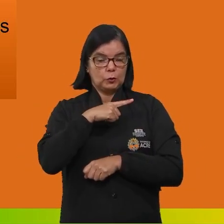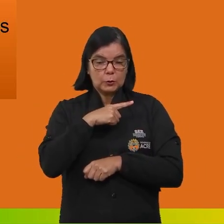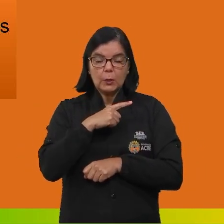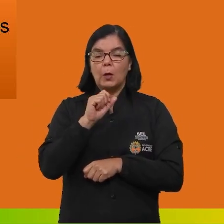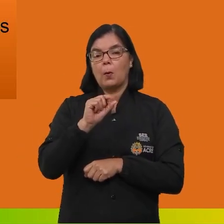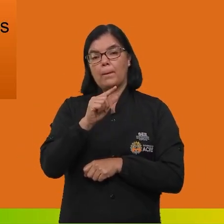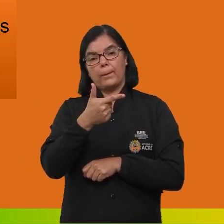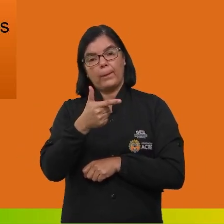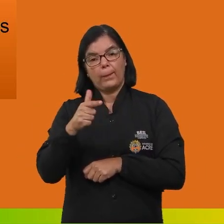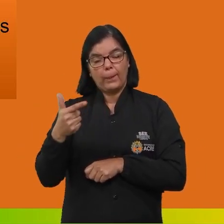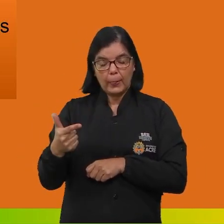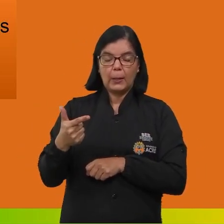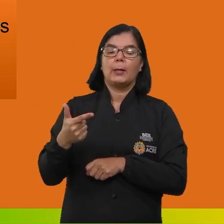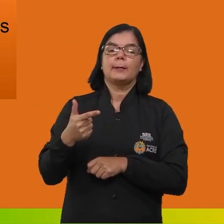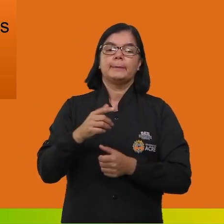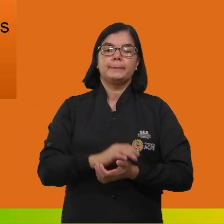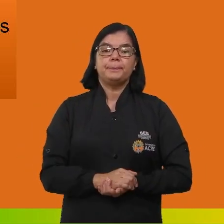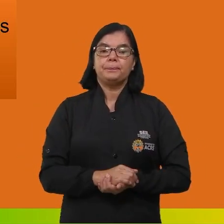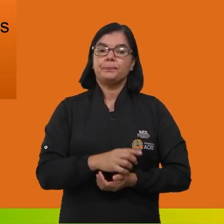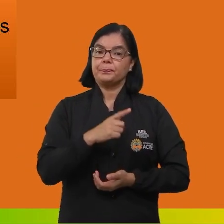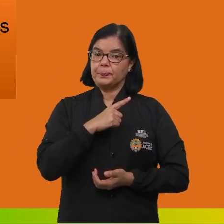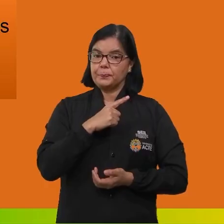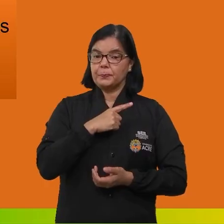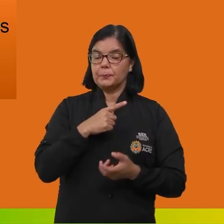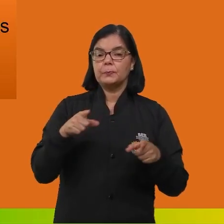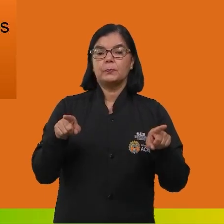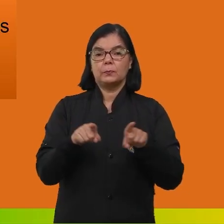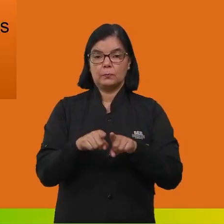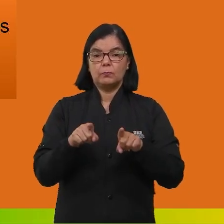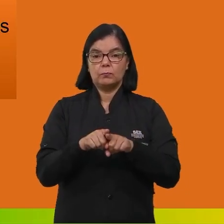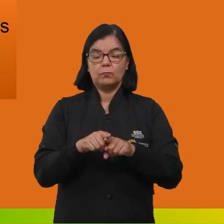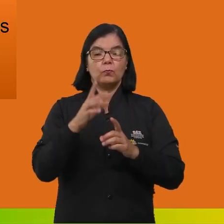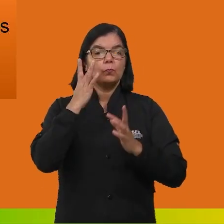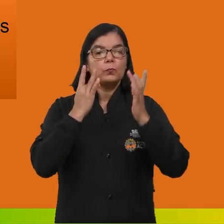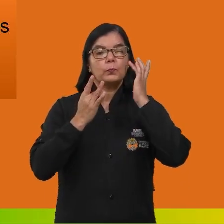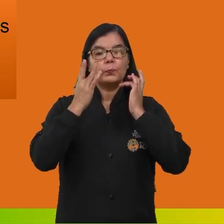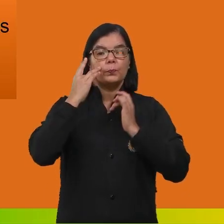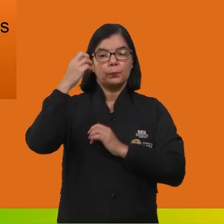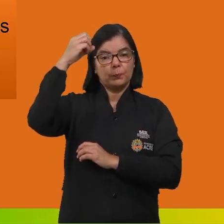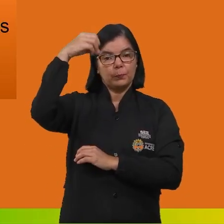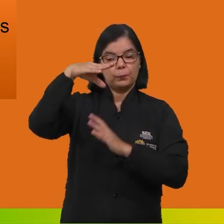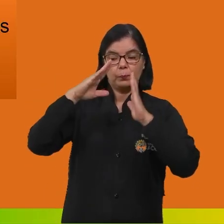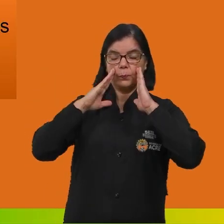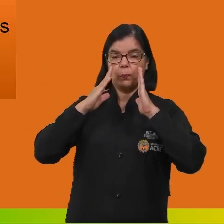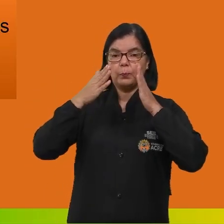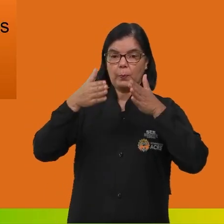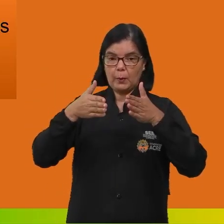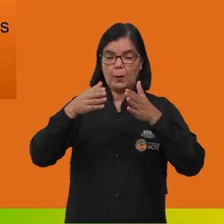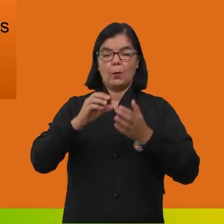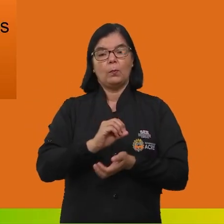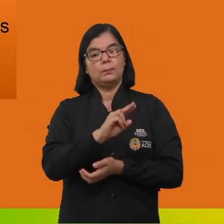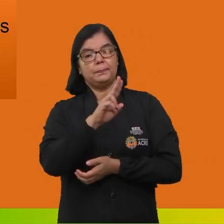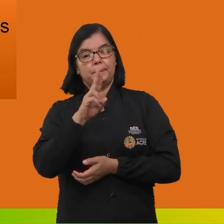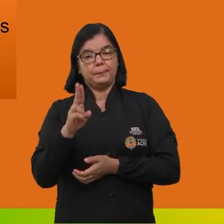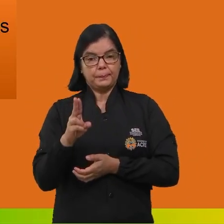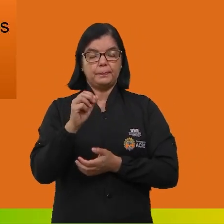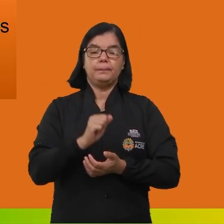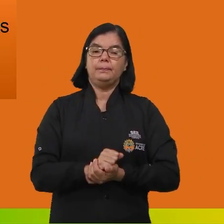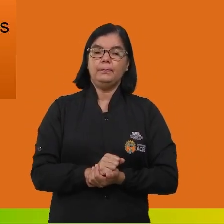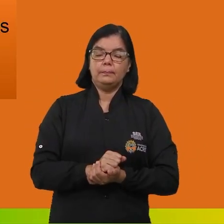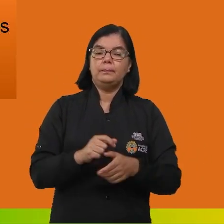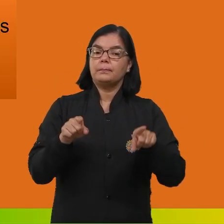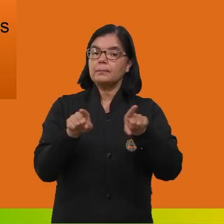aliás, uma iluminação artificial, né? Ela pode estar no teatro, com a iluminação focada no mimo, ou pode